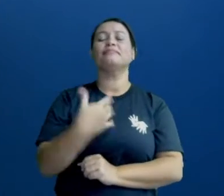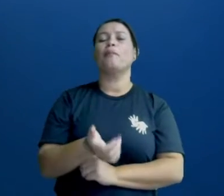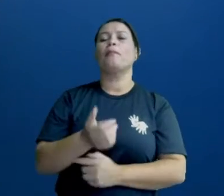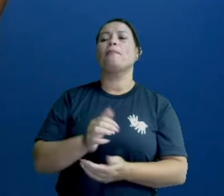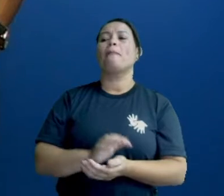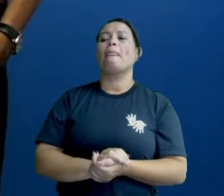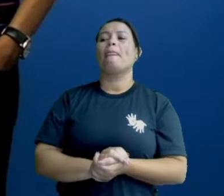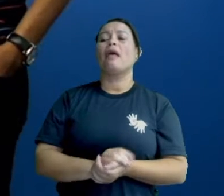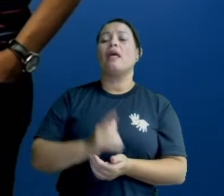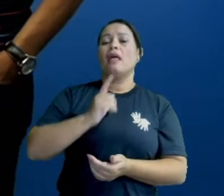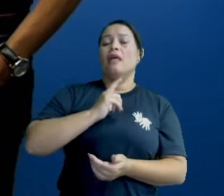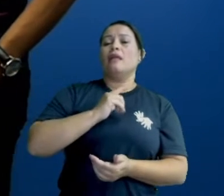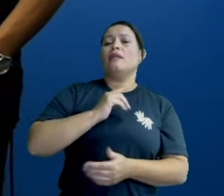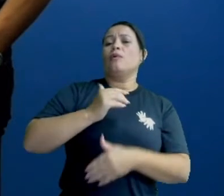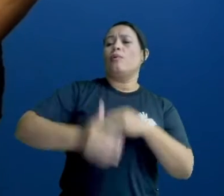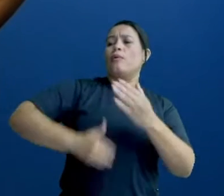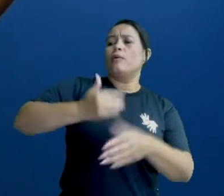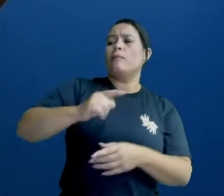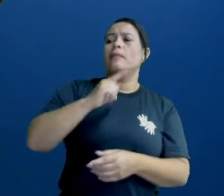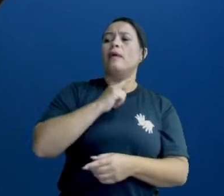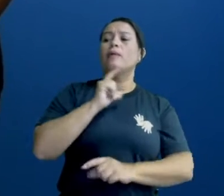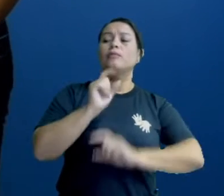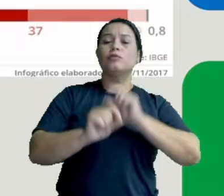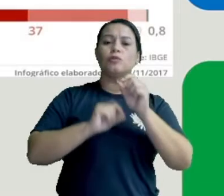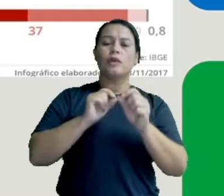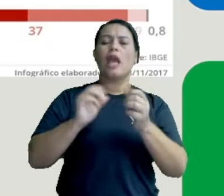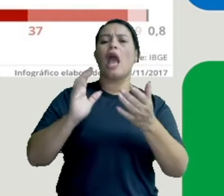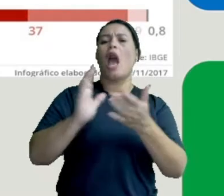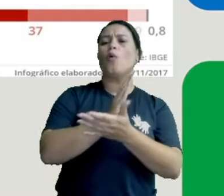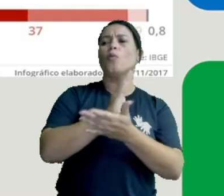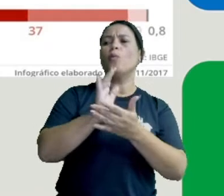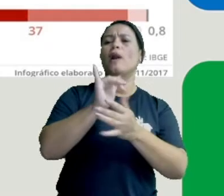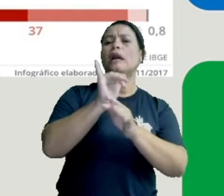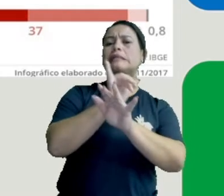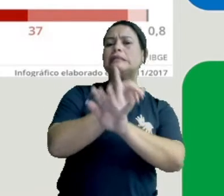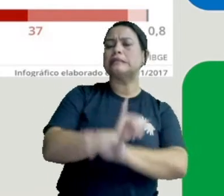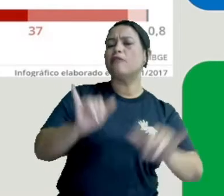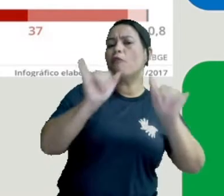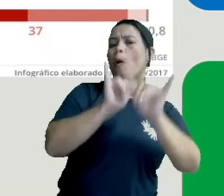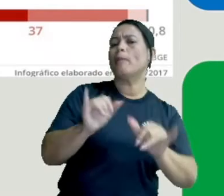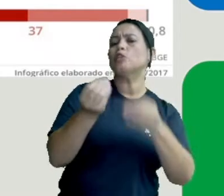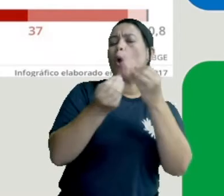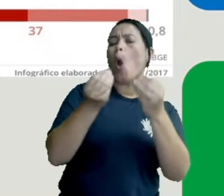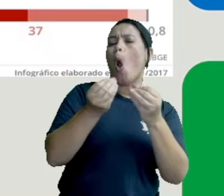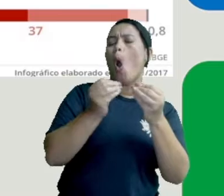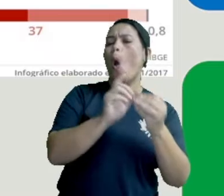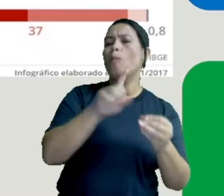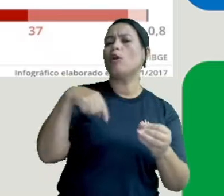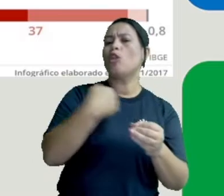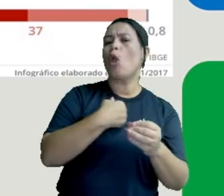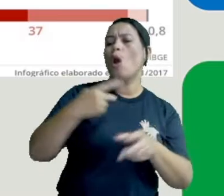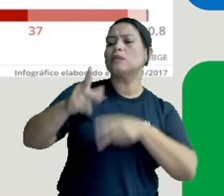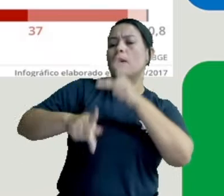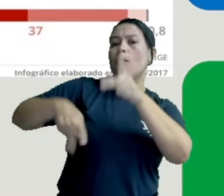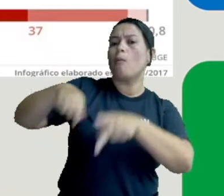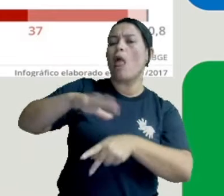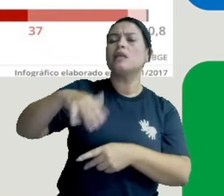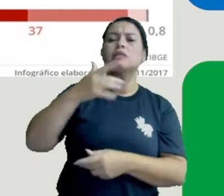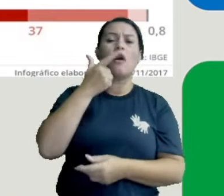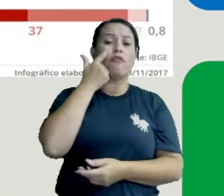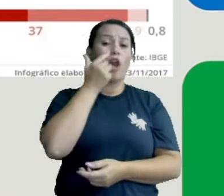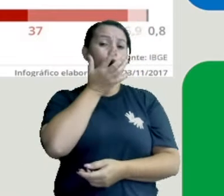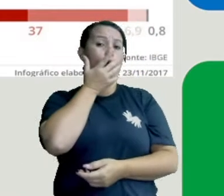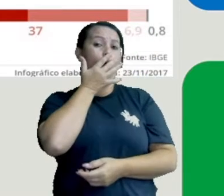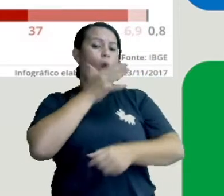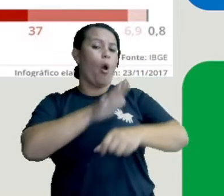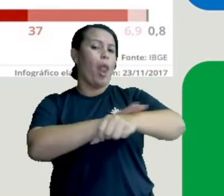Bem, dando sequência, a gente vai ter aqui algumas informações sobre como a nossa população se vê no sentido da cor da pele, tá?